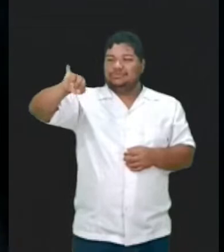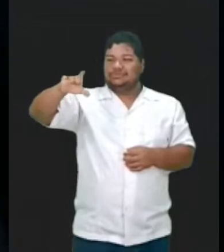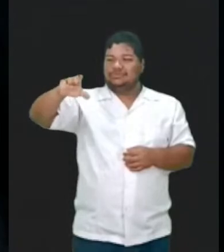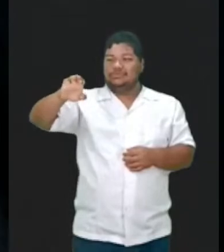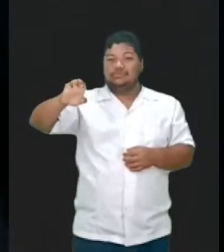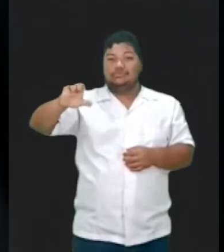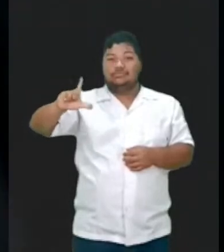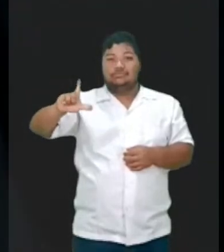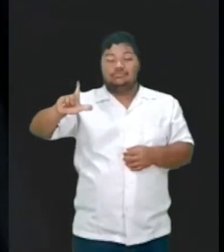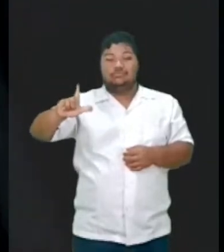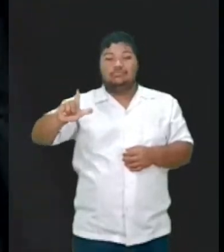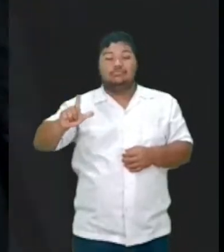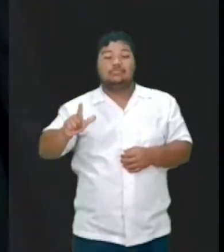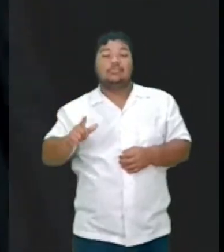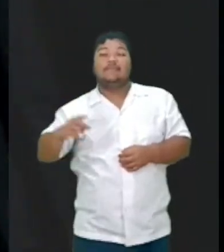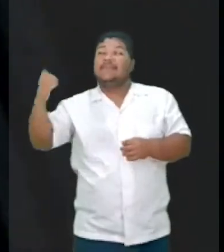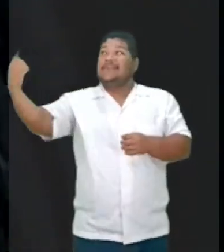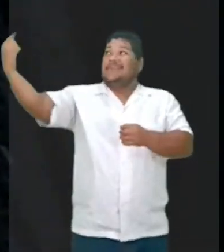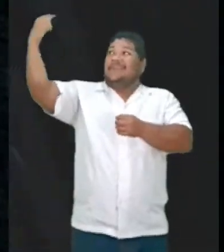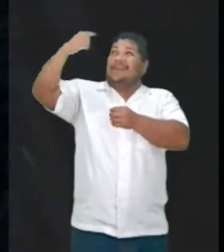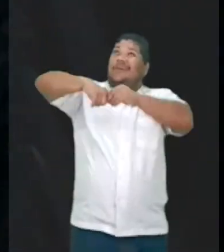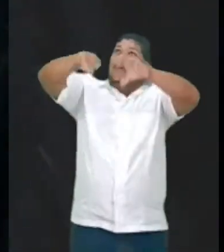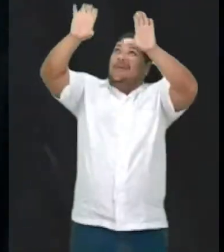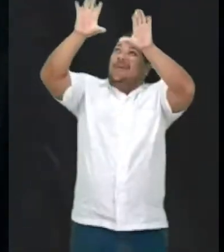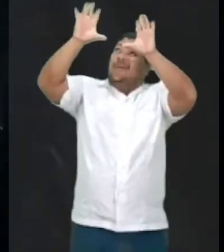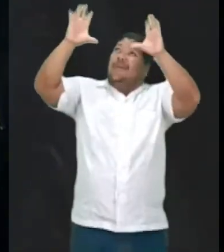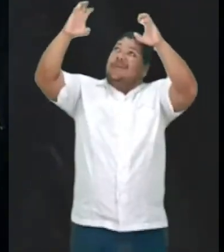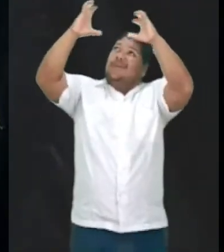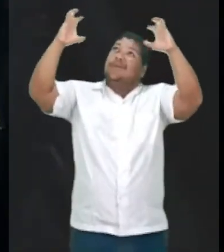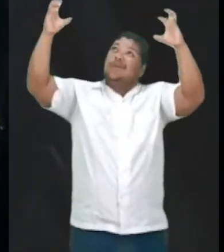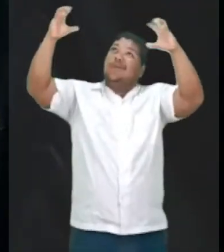Virá sobre as nuvens com poder e glória.